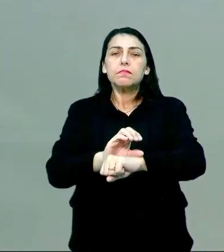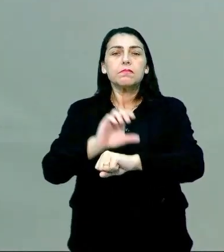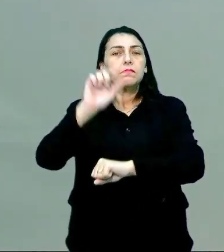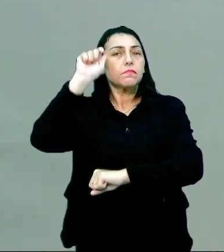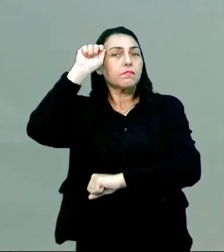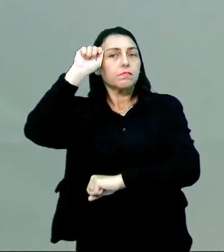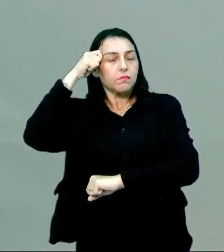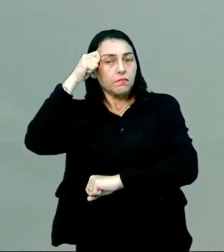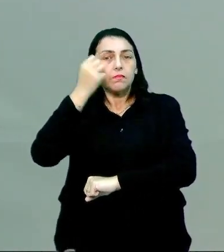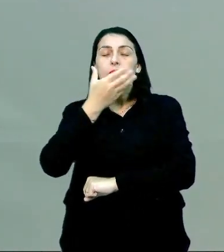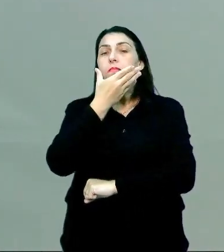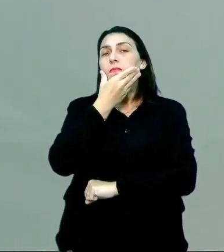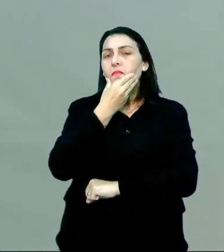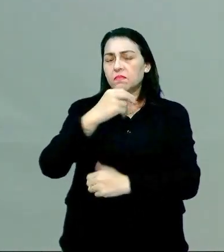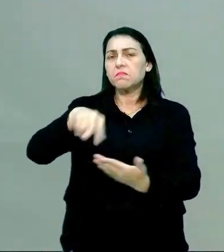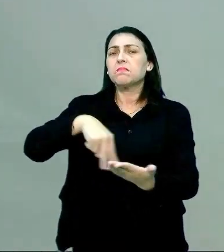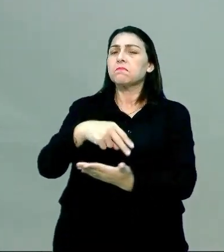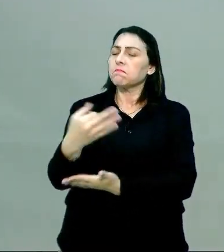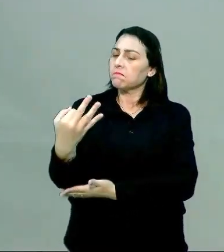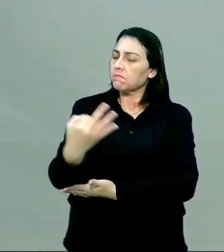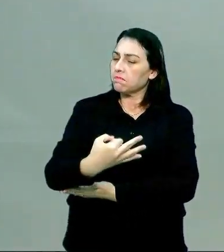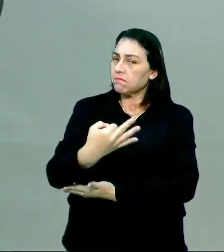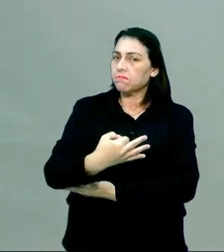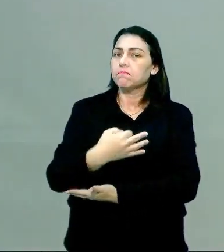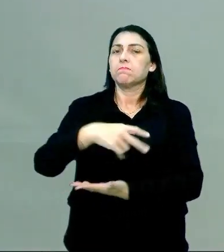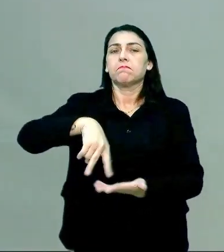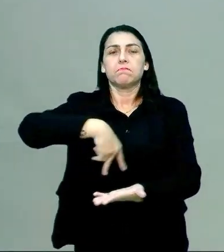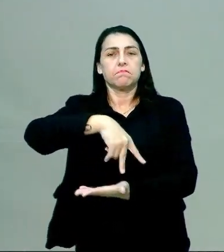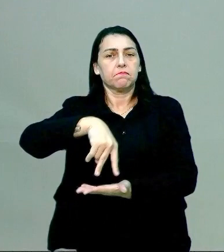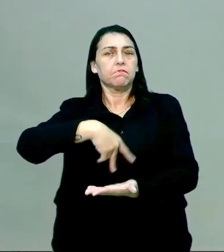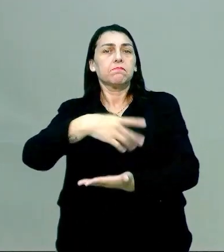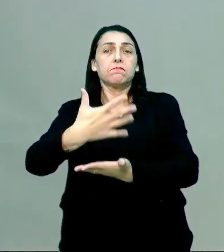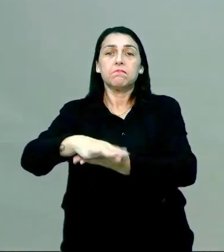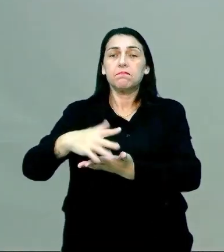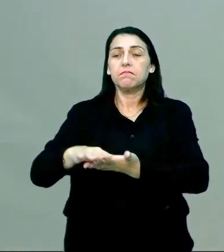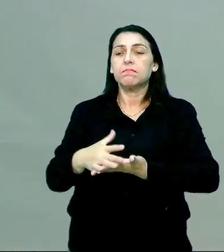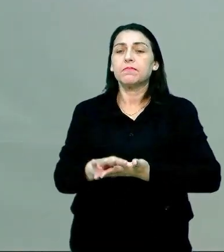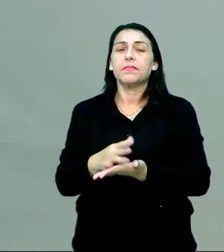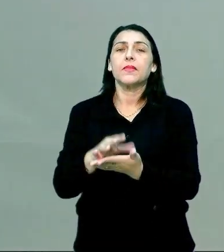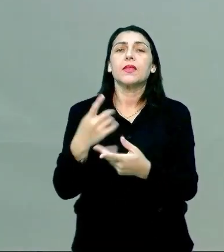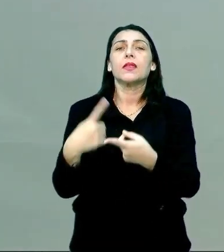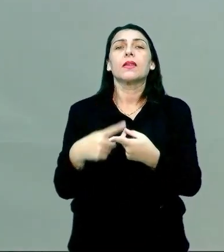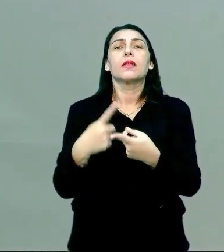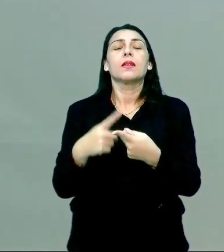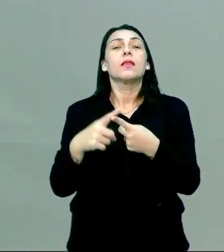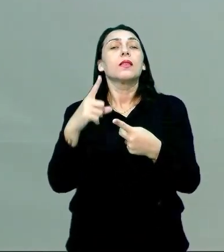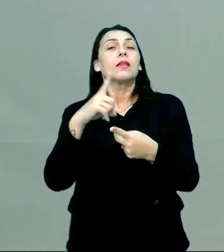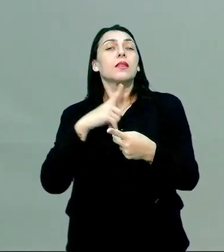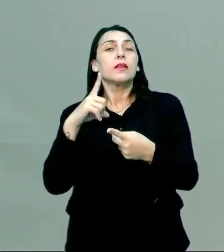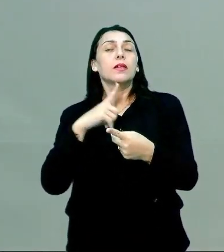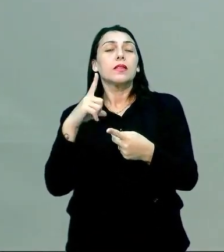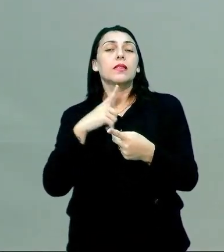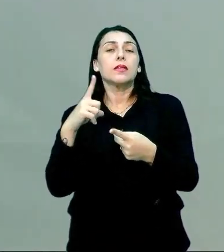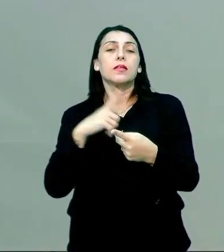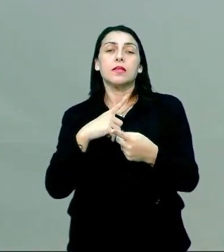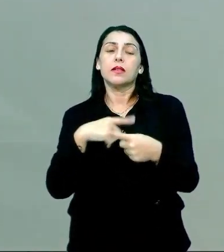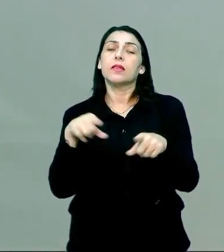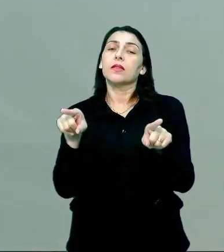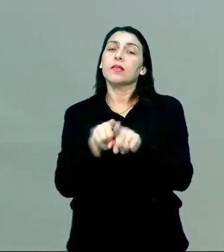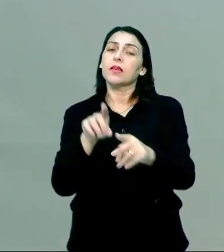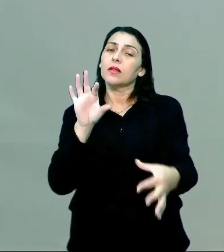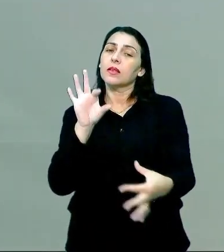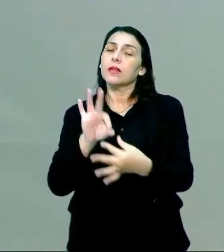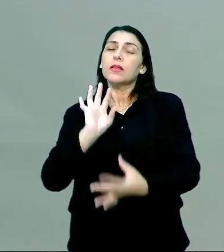afro, homem dança e dança muito bem, é só aqui no molejo e tudo mais, justamente porque tem essa parte tanto da